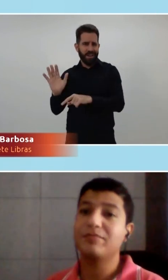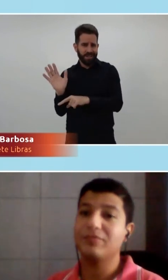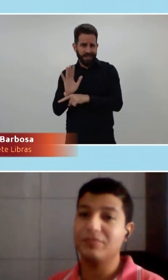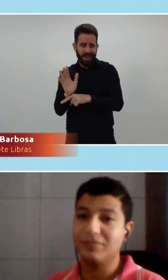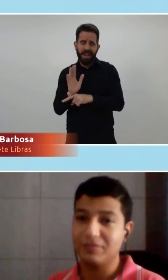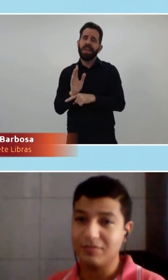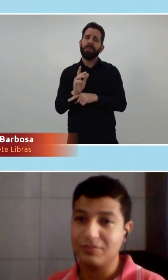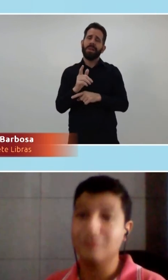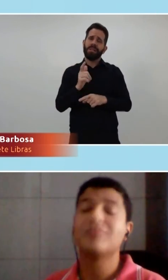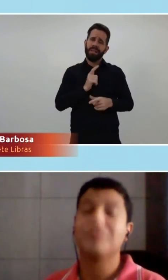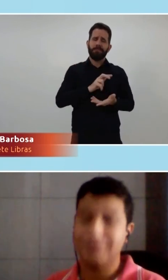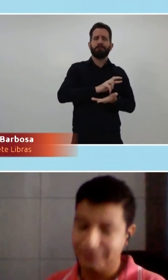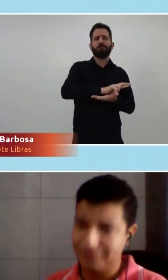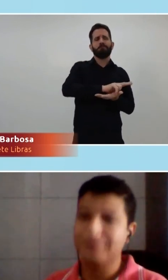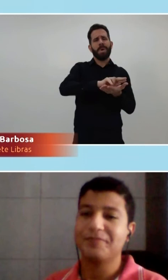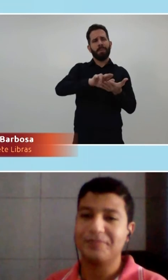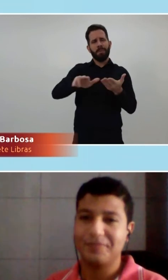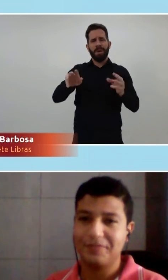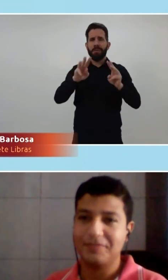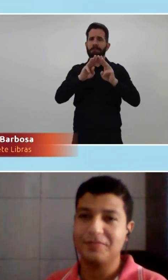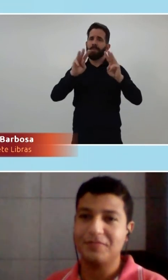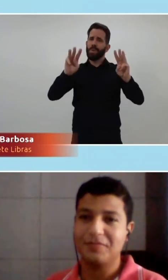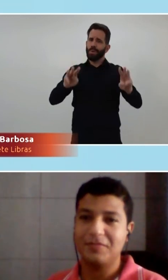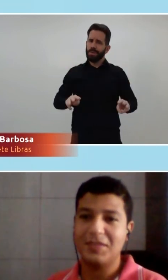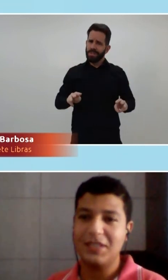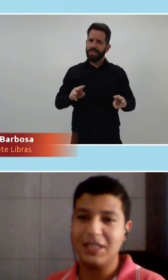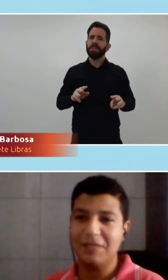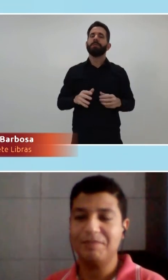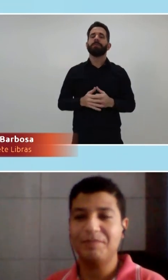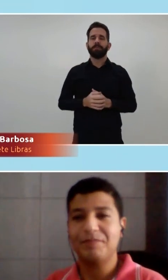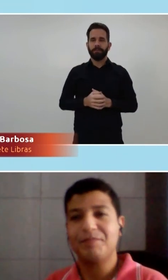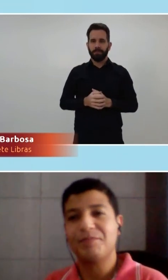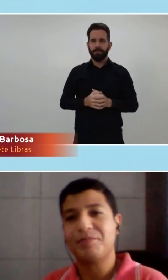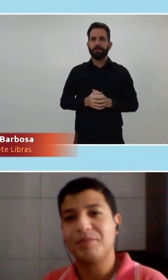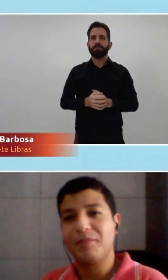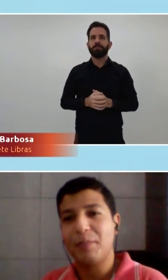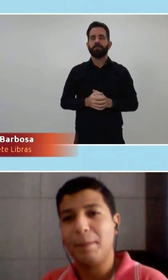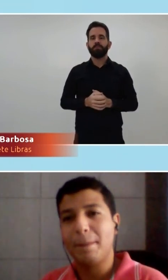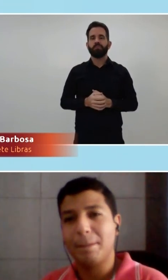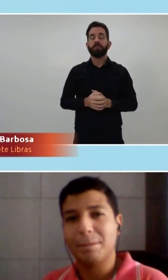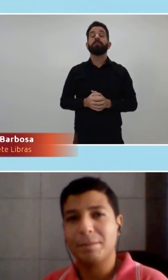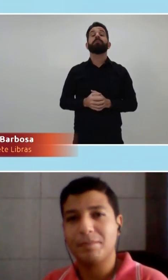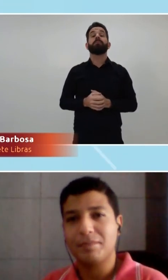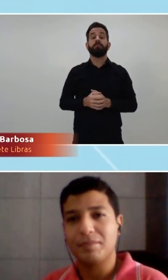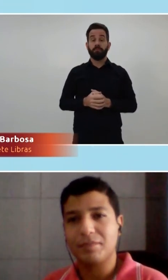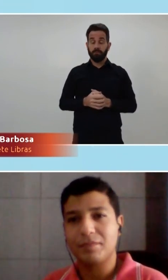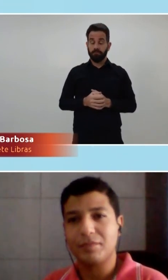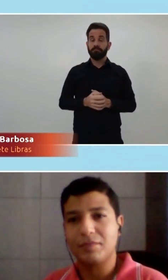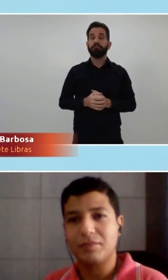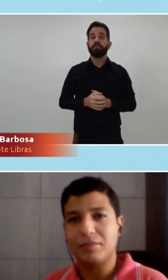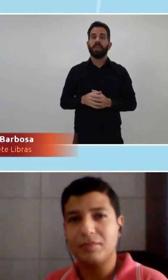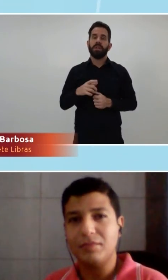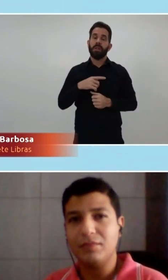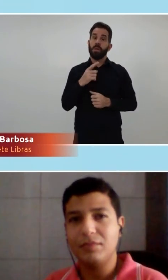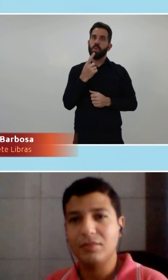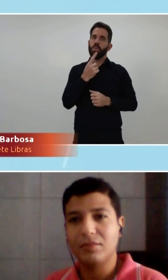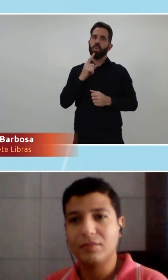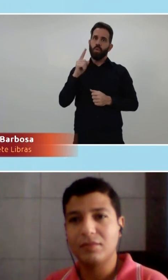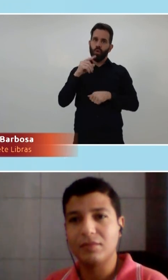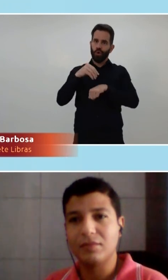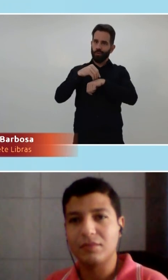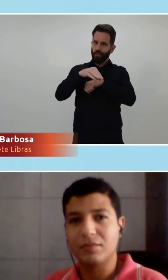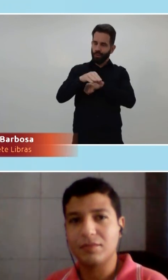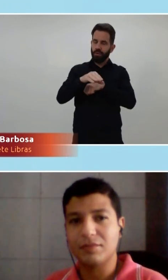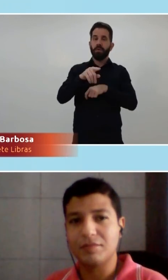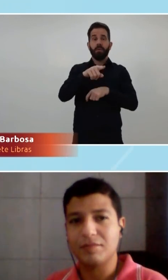prédios históricos dos museus, né? Sim. Bom, e sei que você, para finalizar, tem uma dica para quem quer